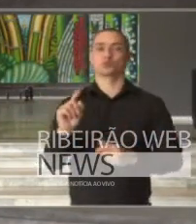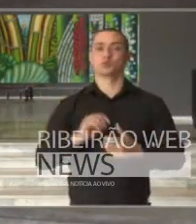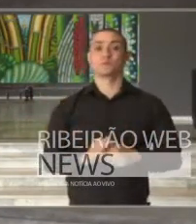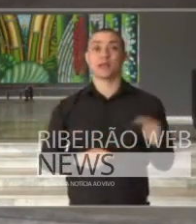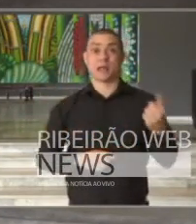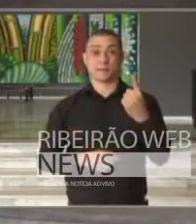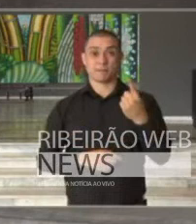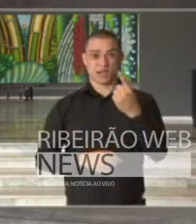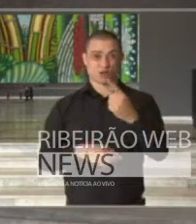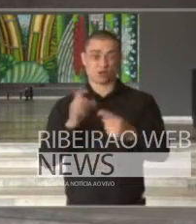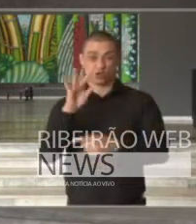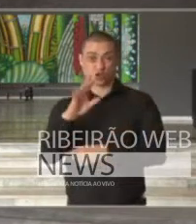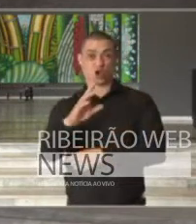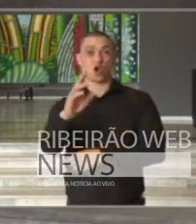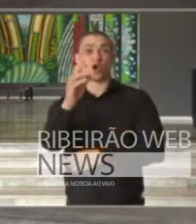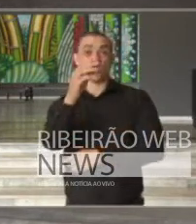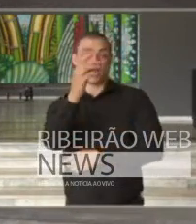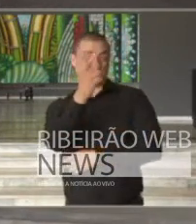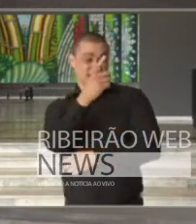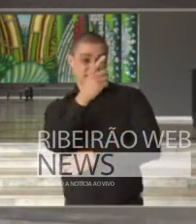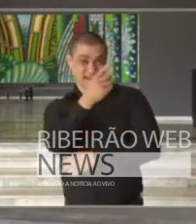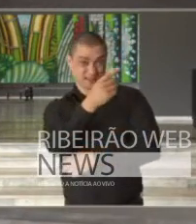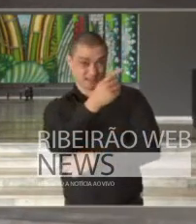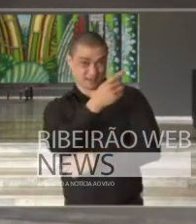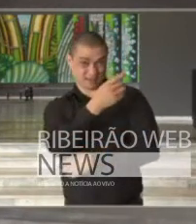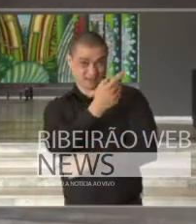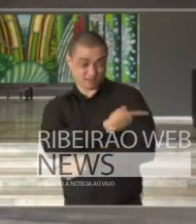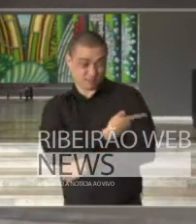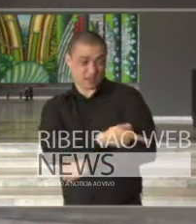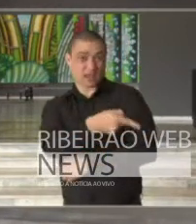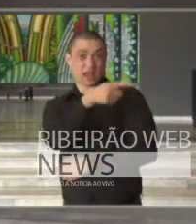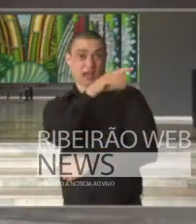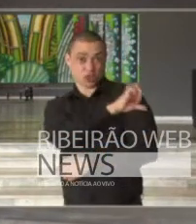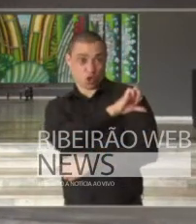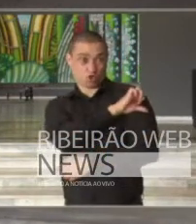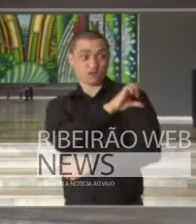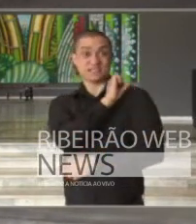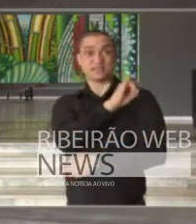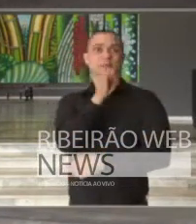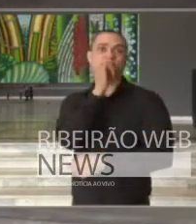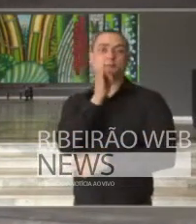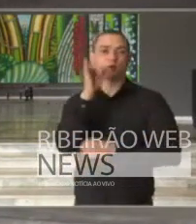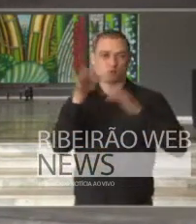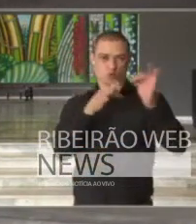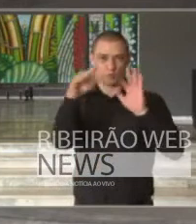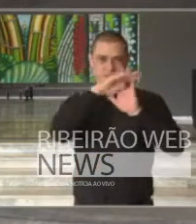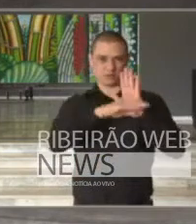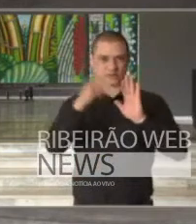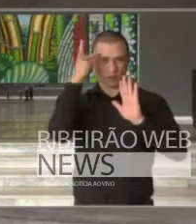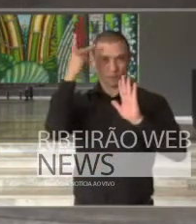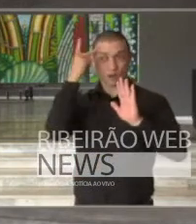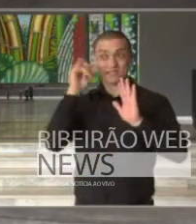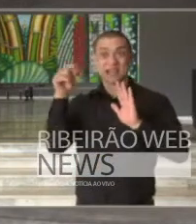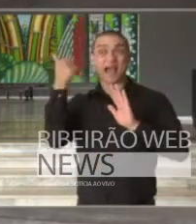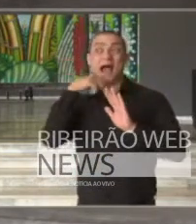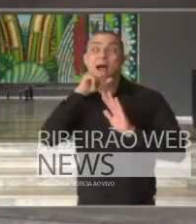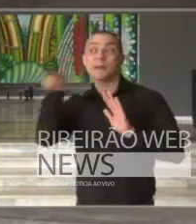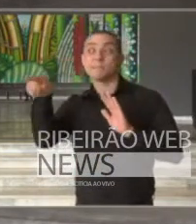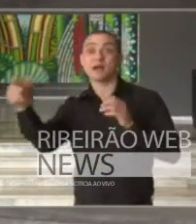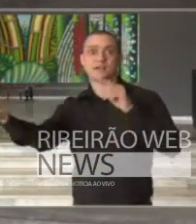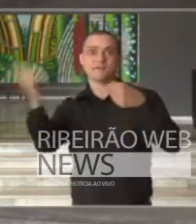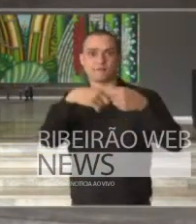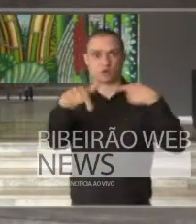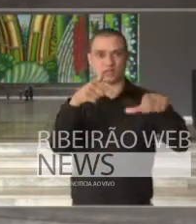grau, atendimento restrito às mães trabalhadoras. Então, se em algum lugar, lá no Plano São Paulo, se tiver a liberação